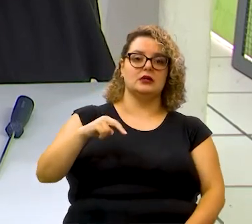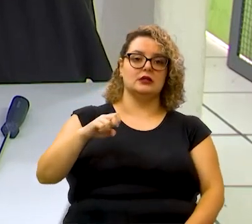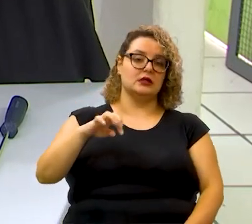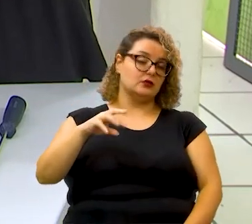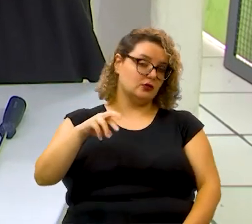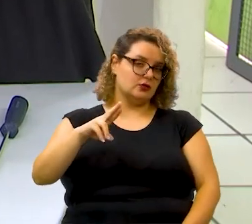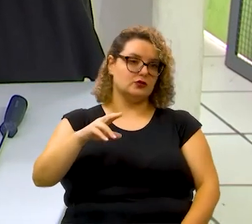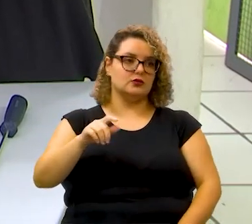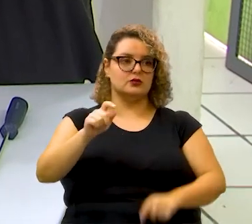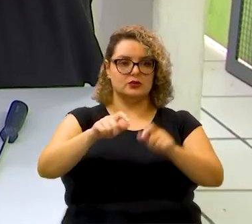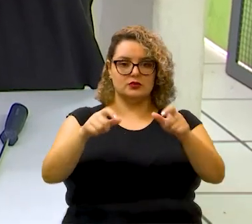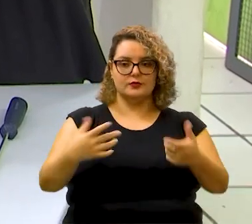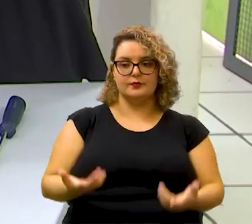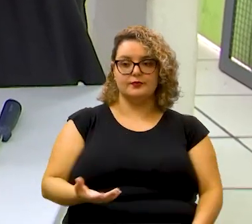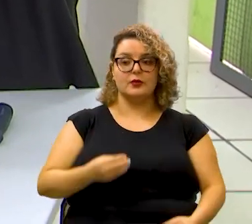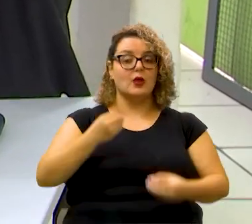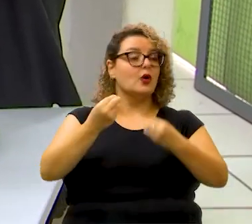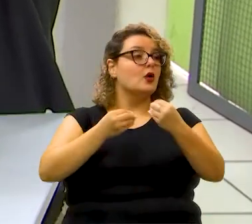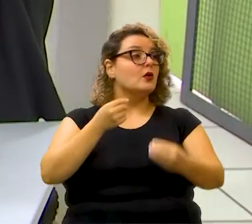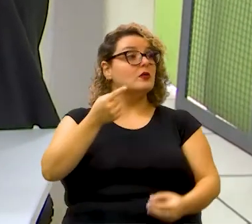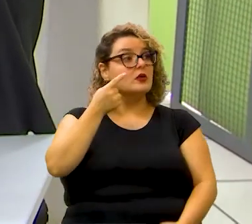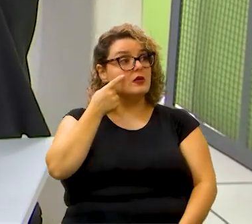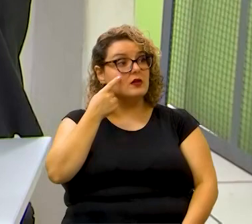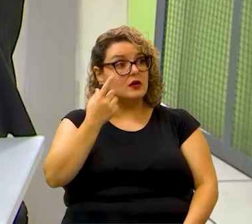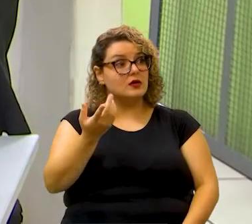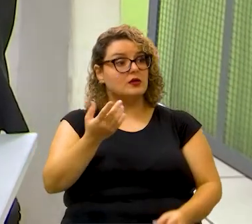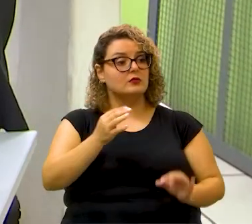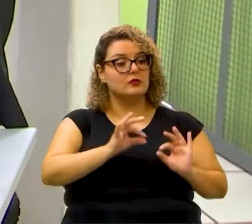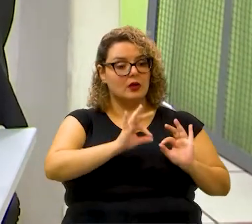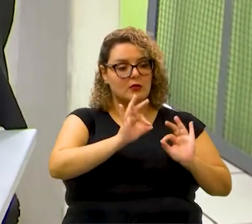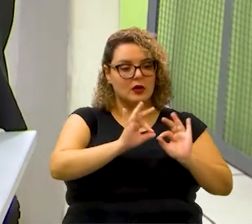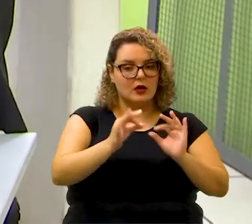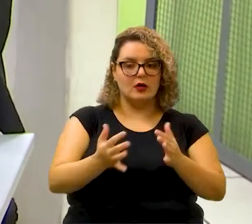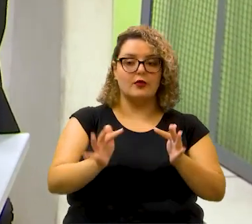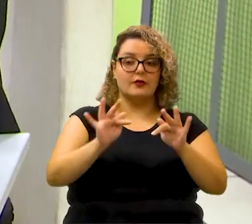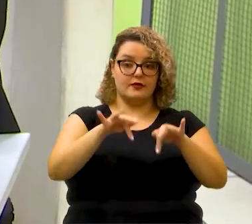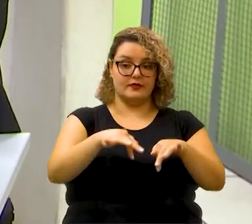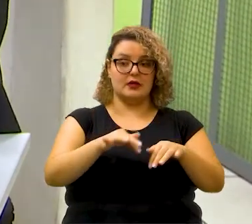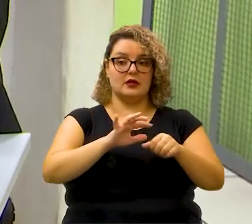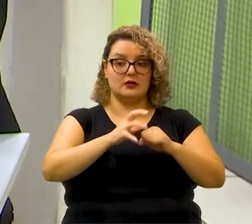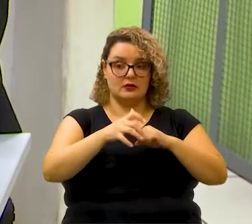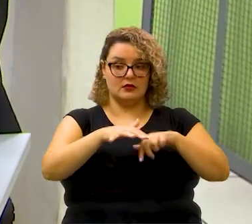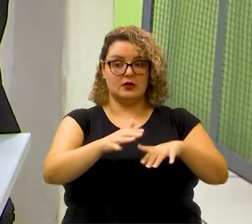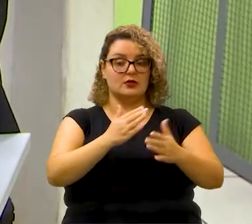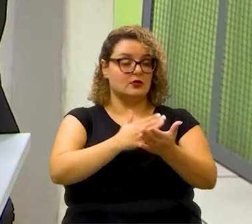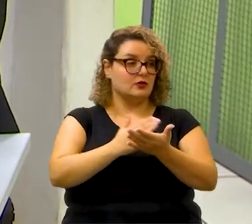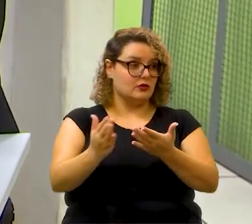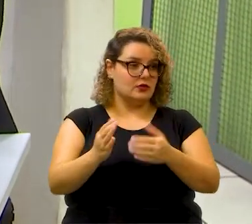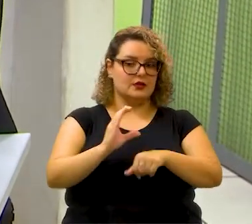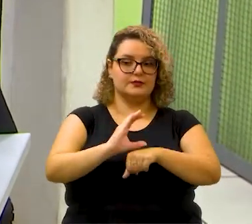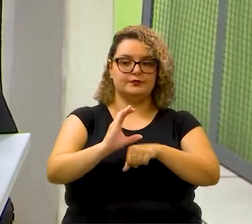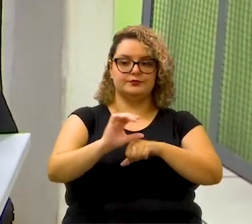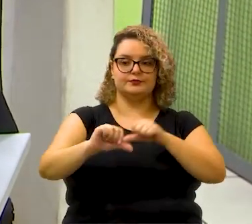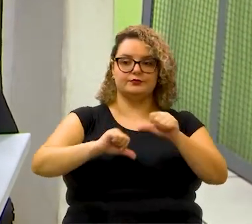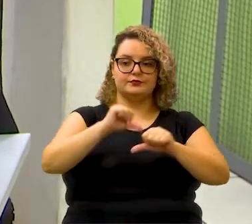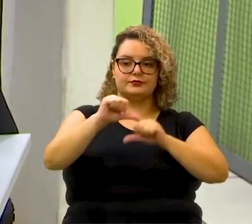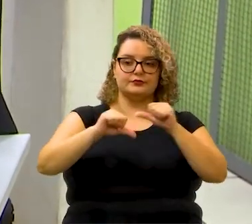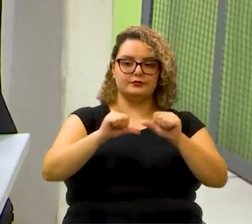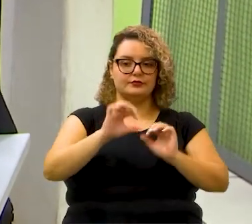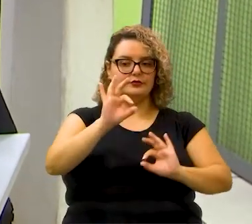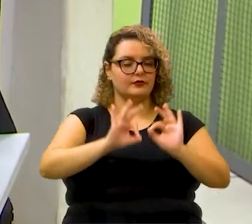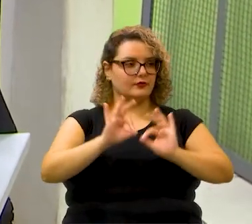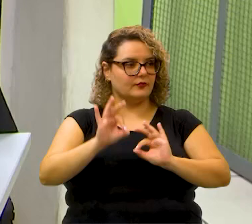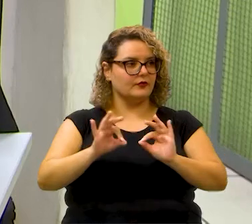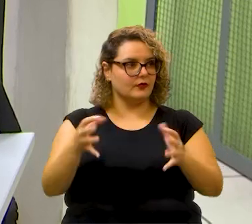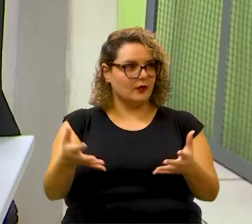Professor Marcelos, como é que foi ver o processo todinho dos meninos que pegaram ainda o final da pandemia, né, no começo do curso, se transformar